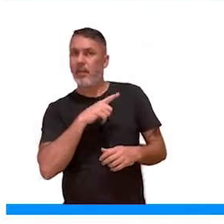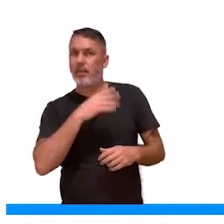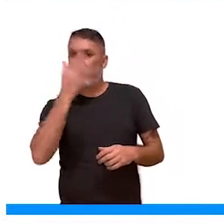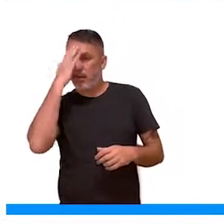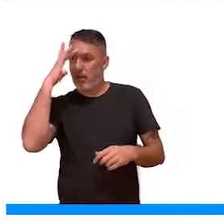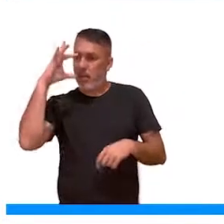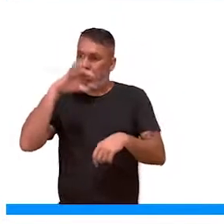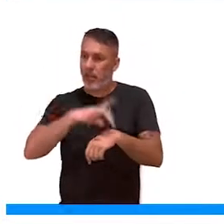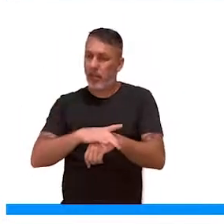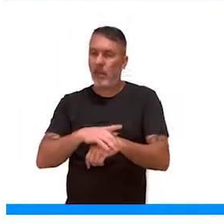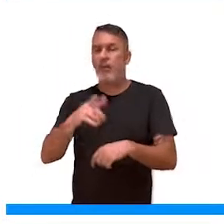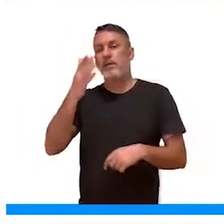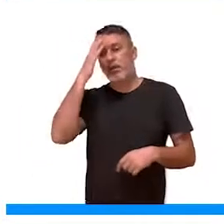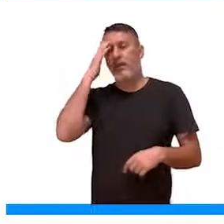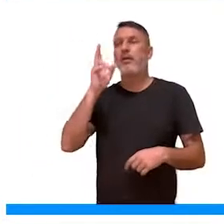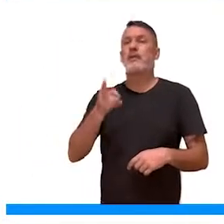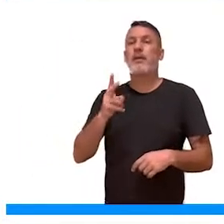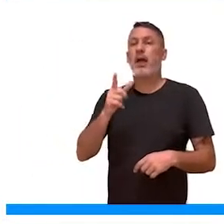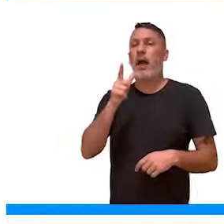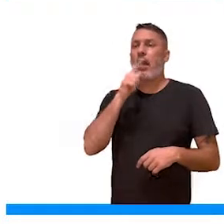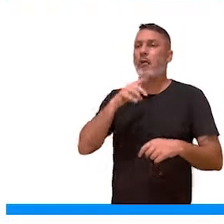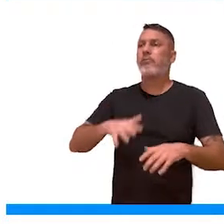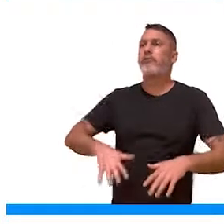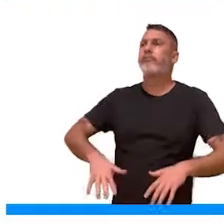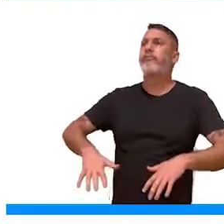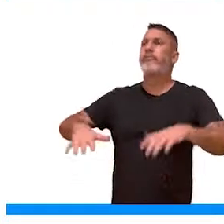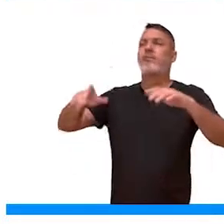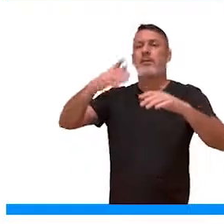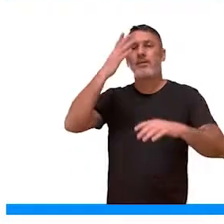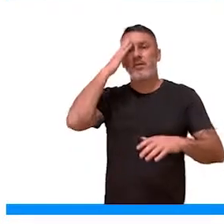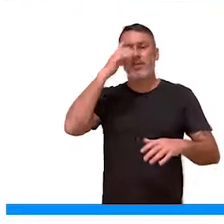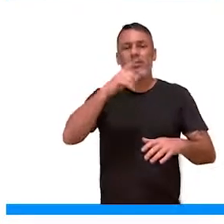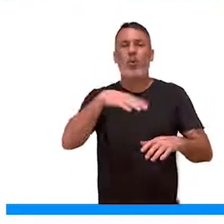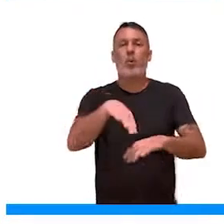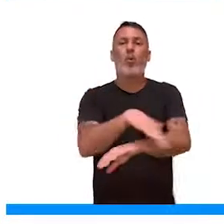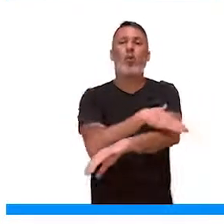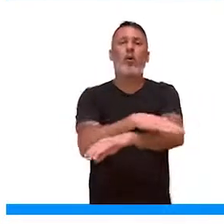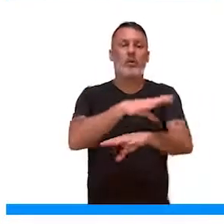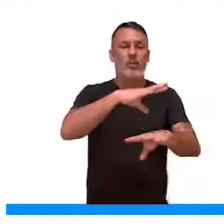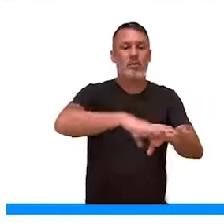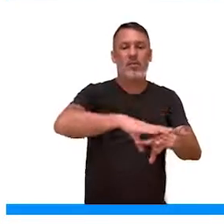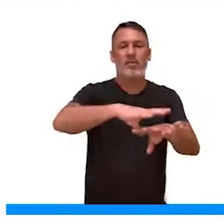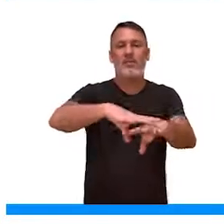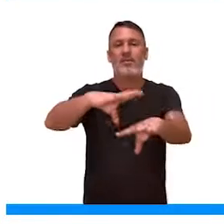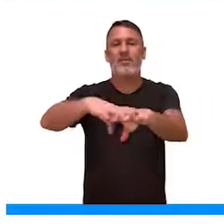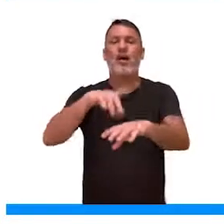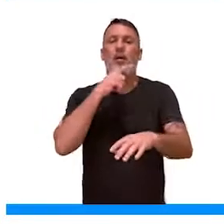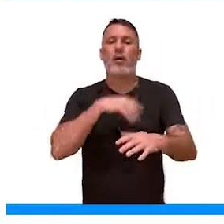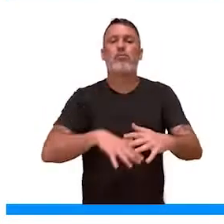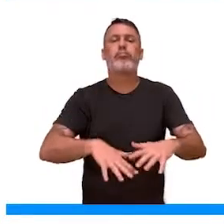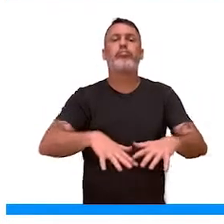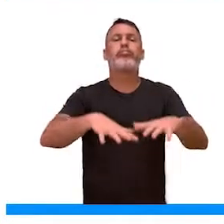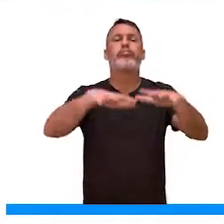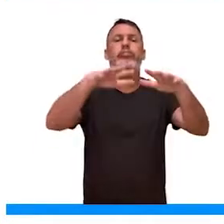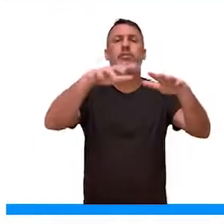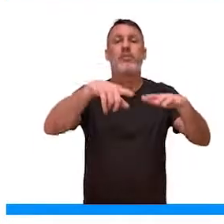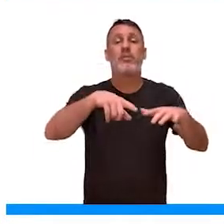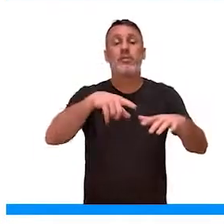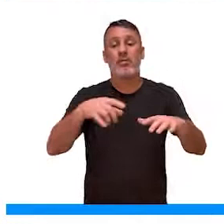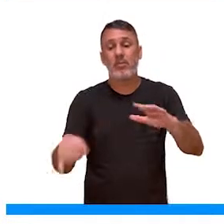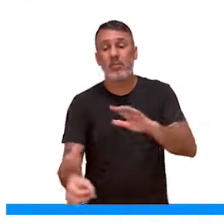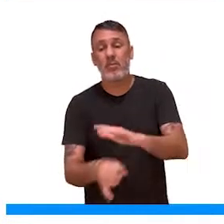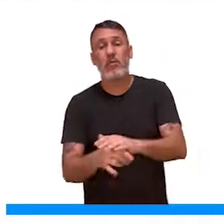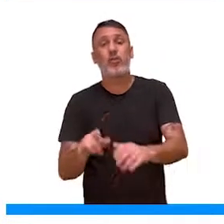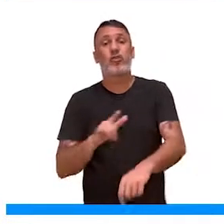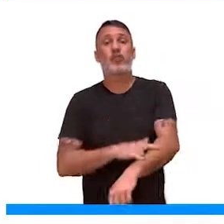relaciona a leptospirose com enchentes. Porque como os bueiros às vezes transbordam e os ratos vivem ali dentro, eles